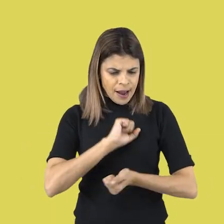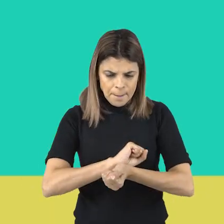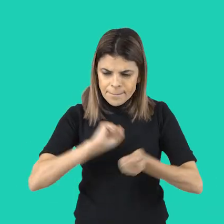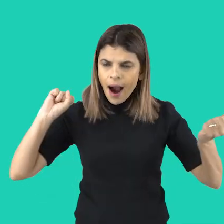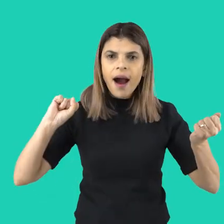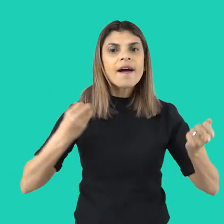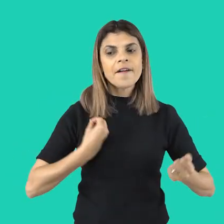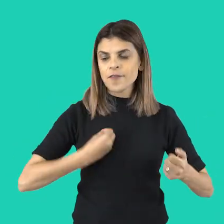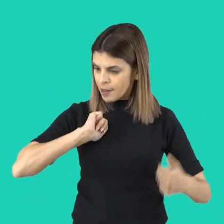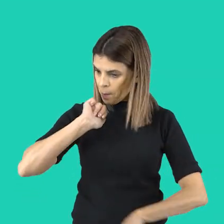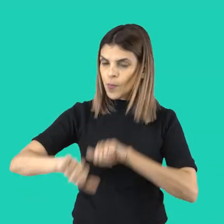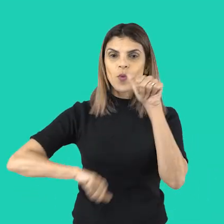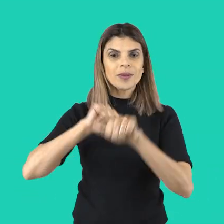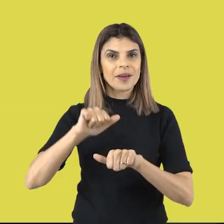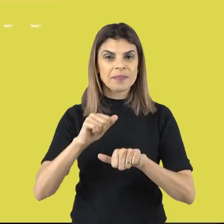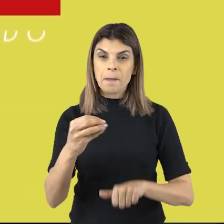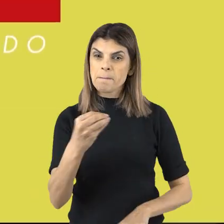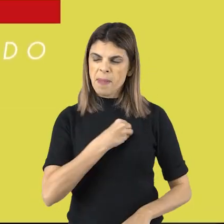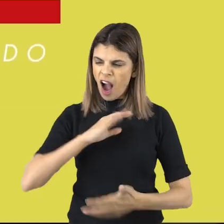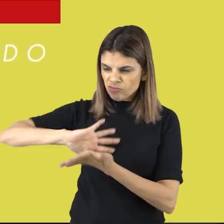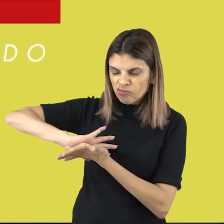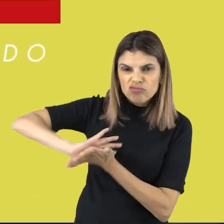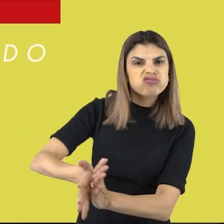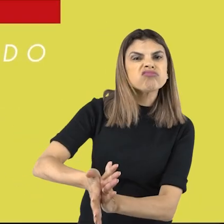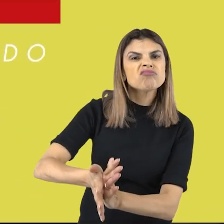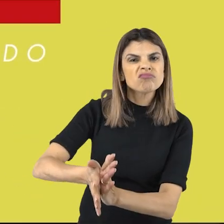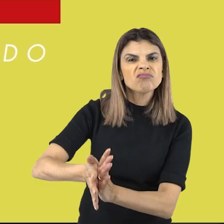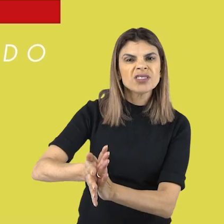ver a transformação em nossas vidas. O